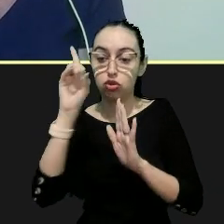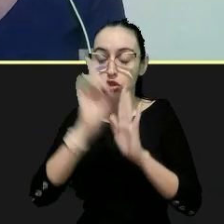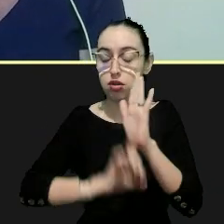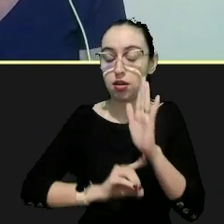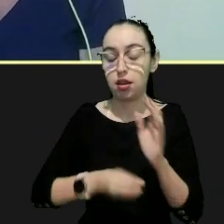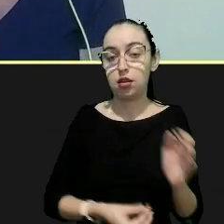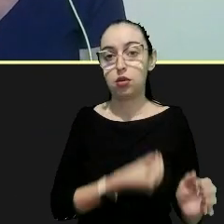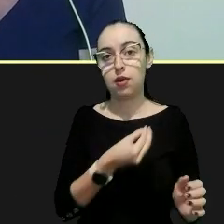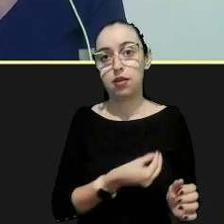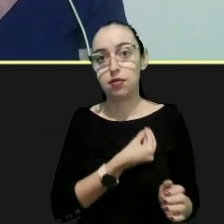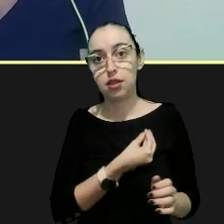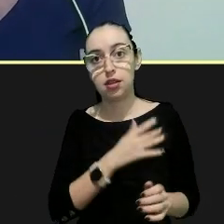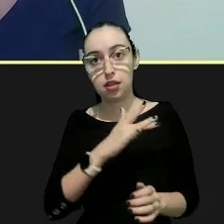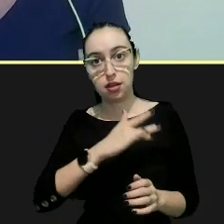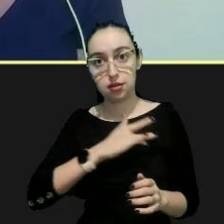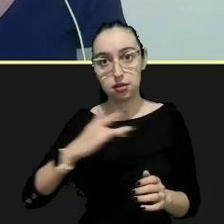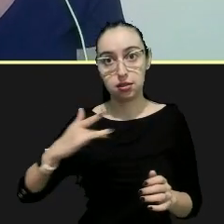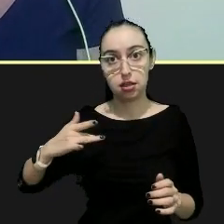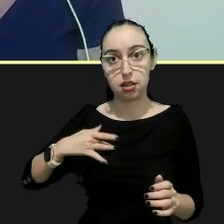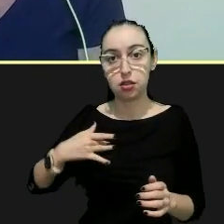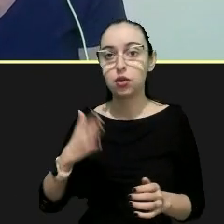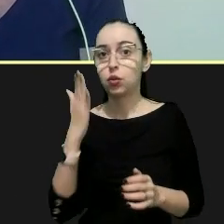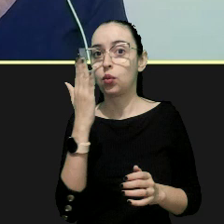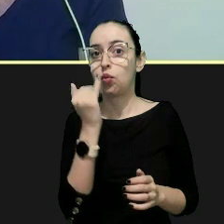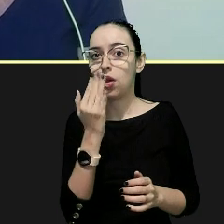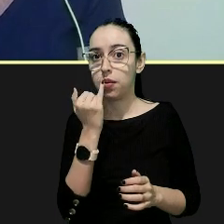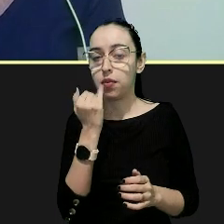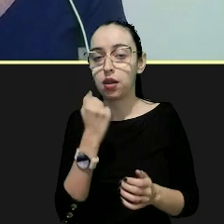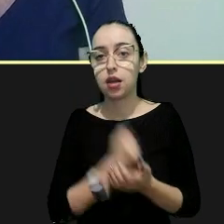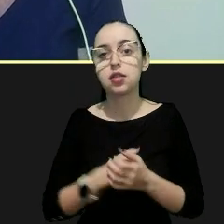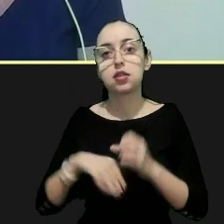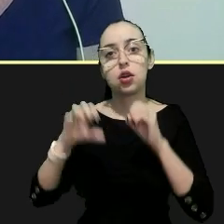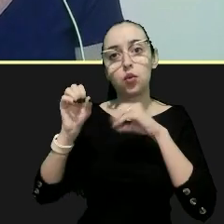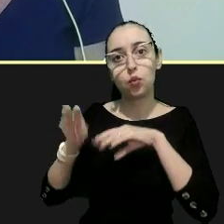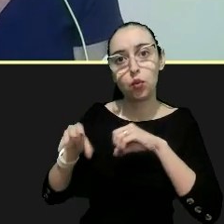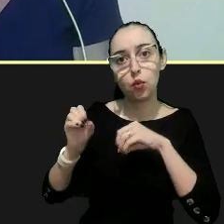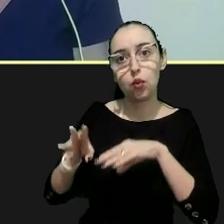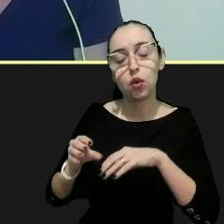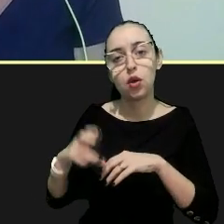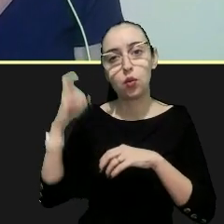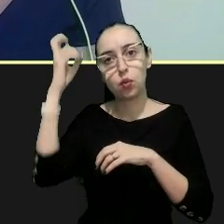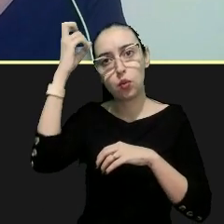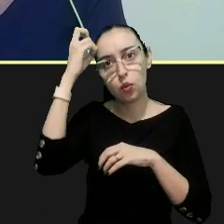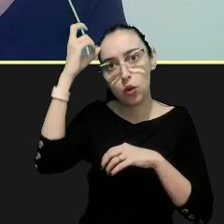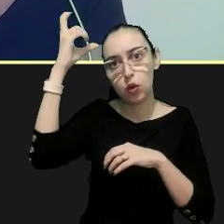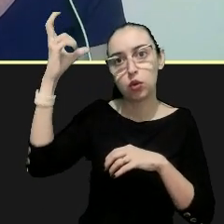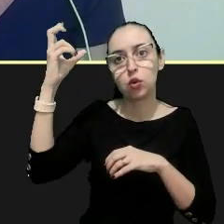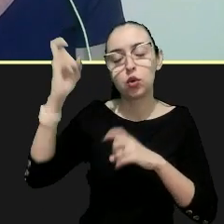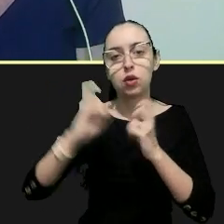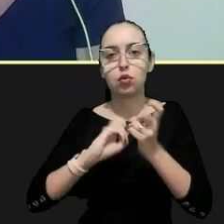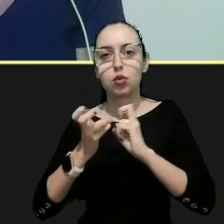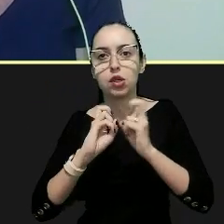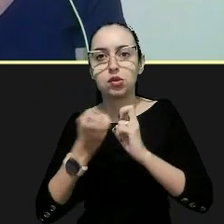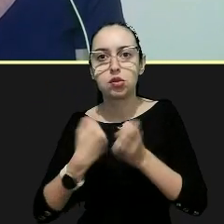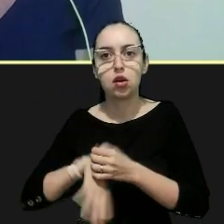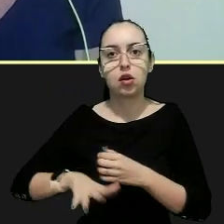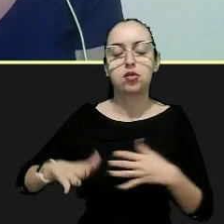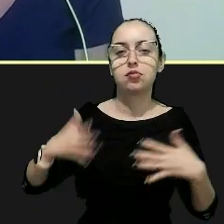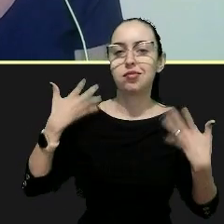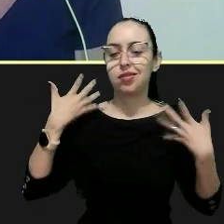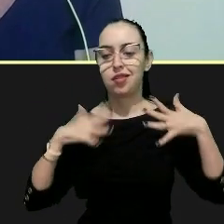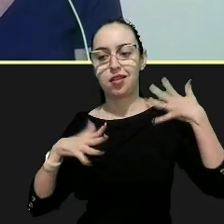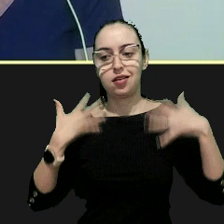do direito à vida, à saúde, à alimentação, à educação, à cultura, ao esporte, ao lazer,